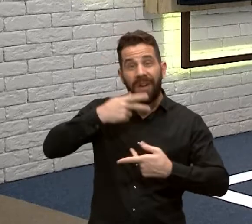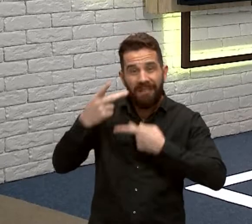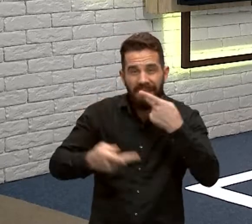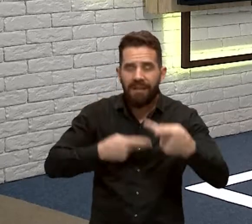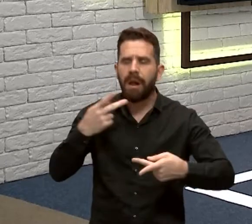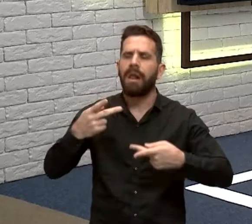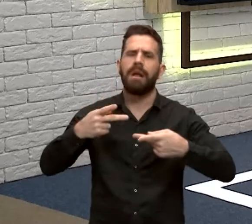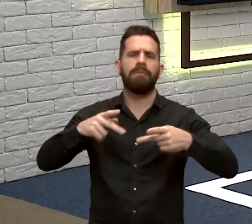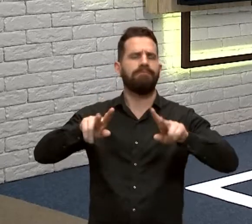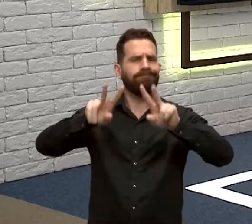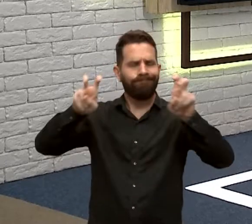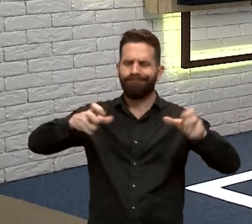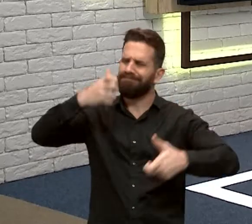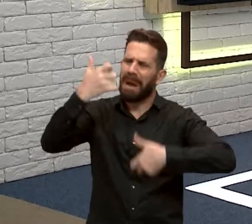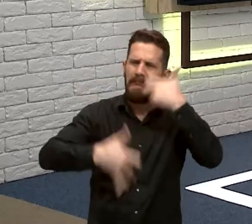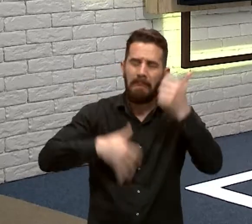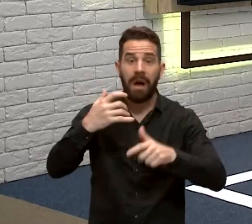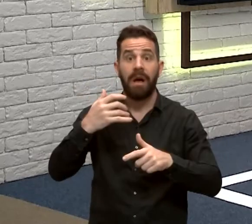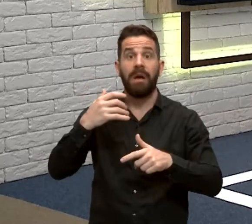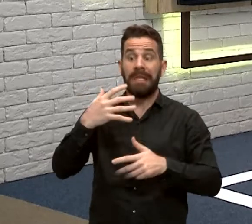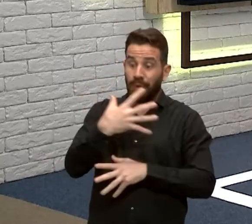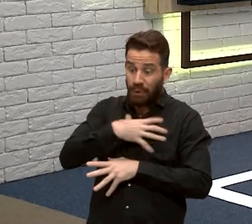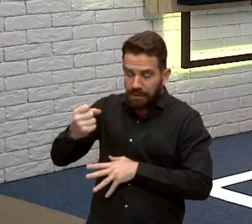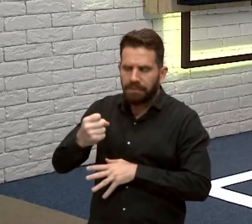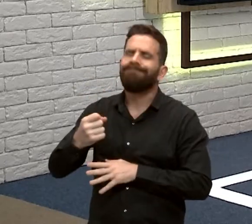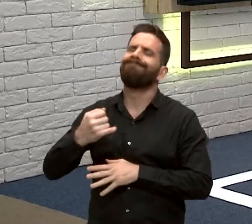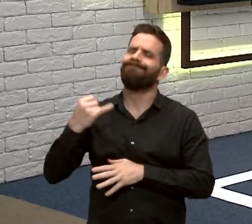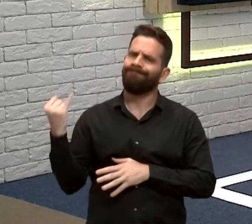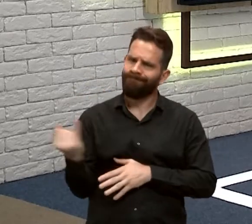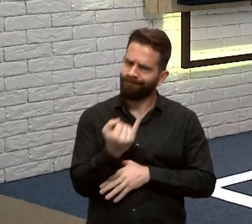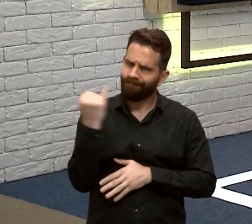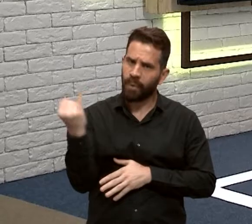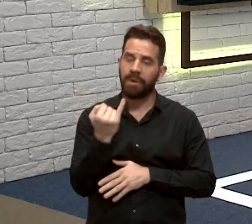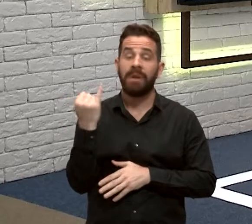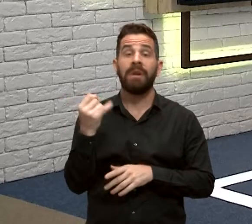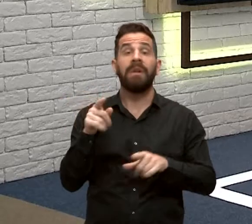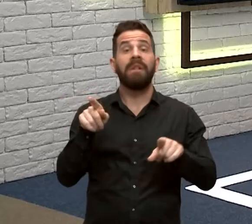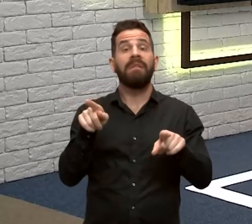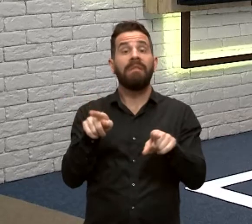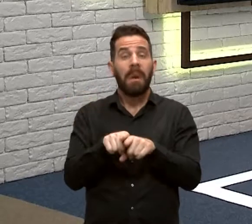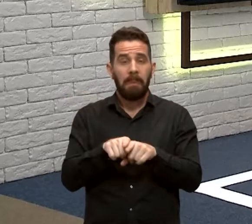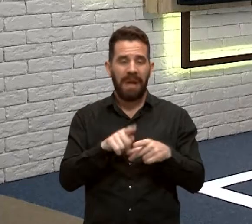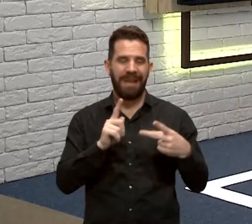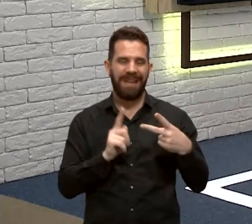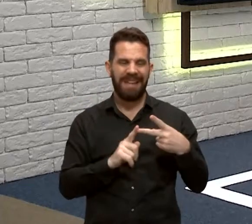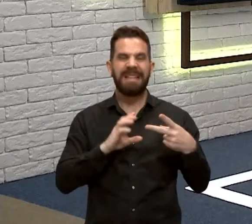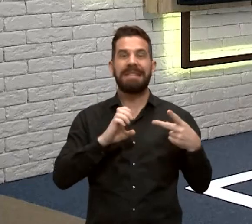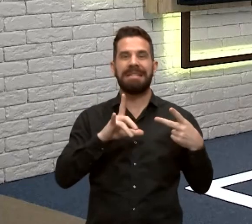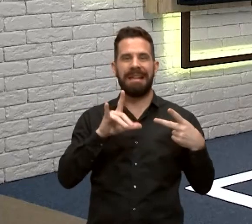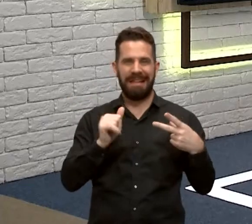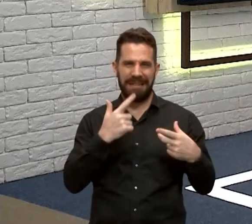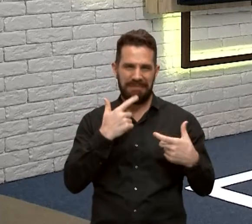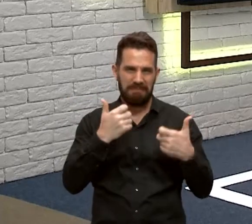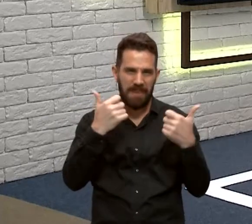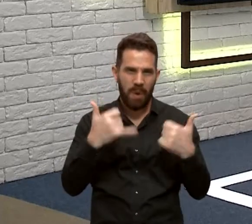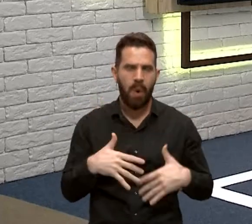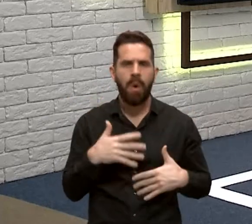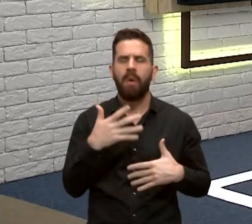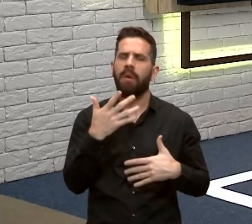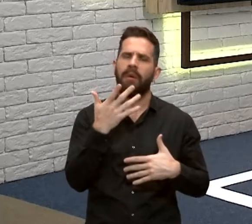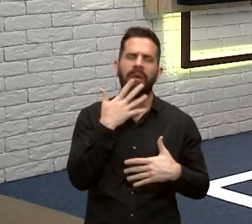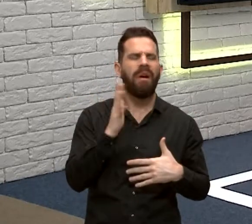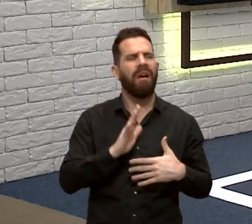é importante, e não falar sobre o suicídio, como a professora Célia disse antes, manter essa